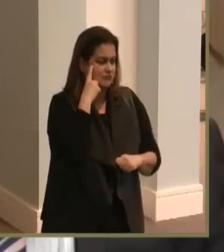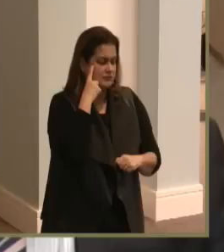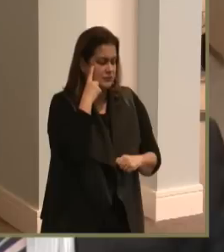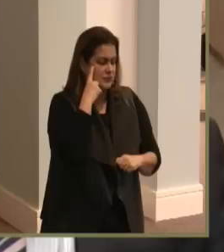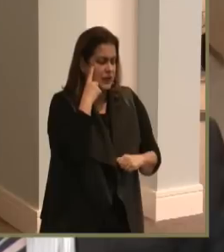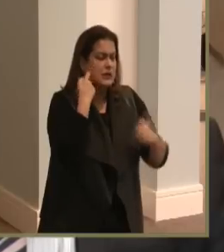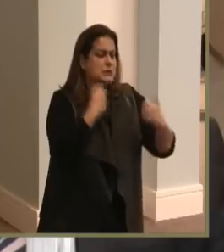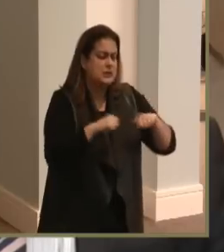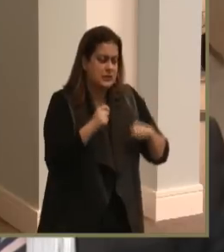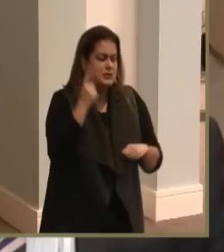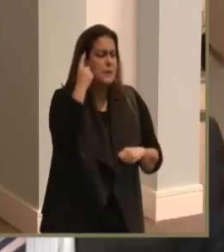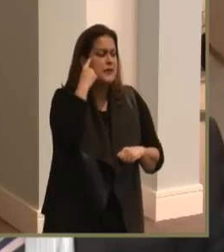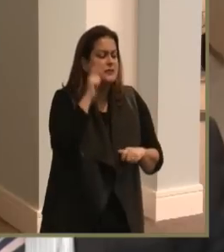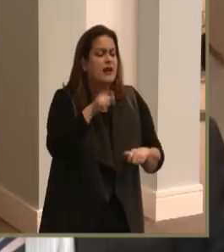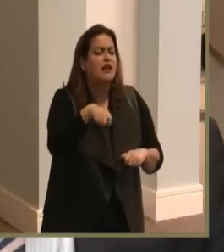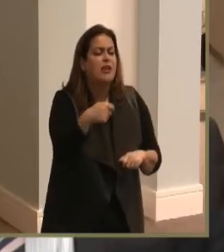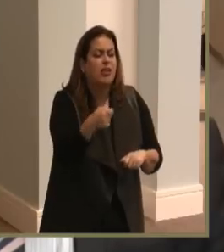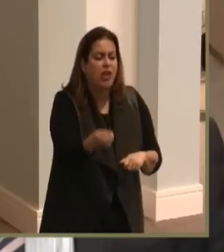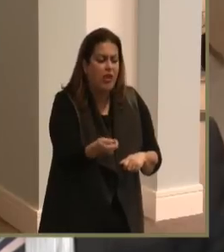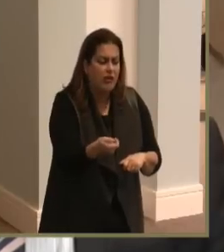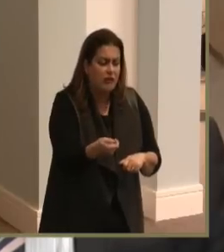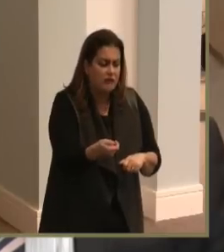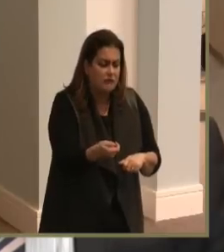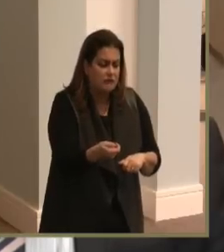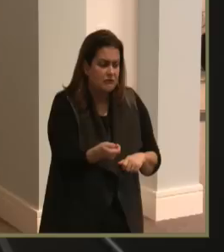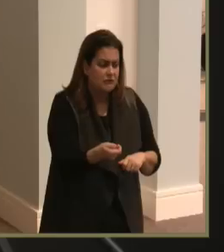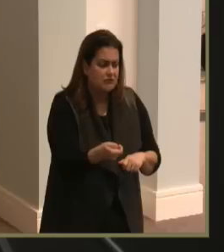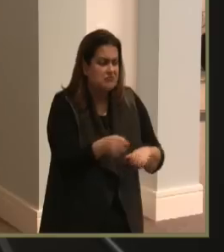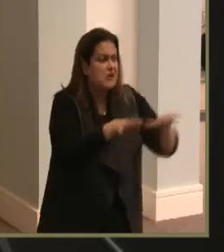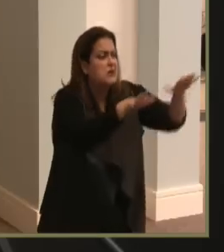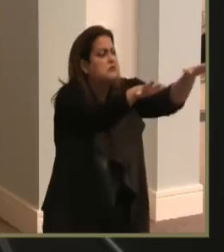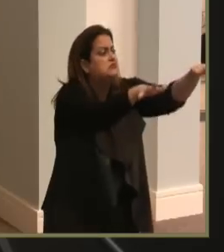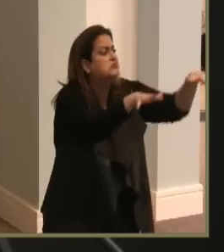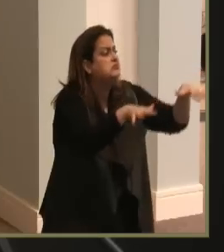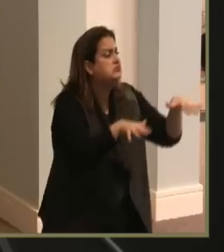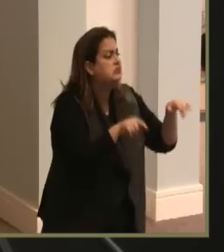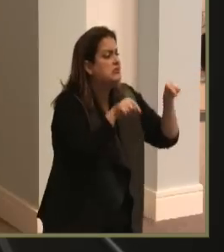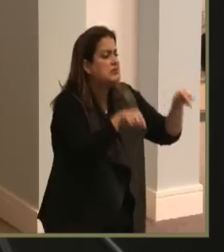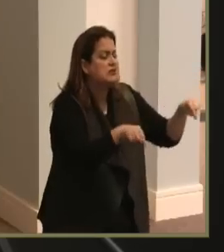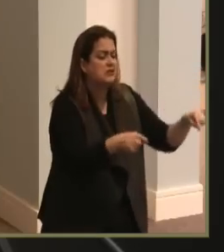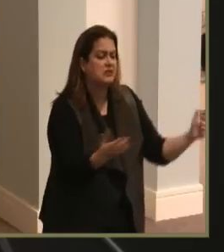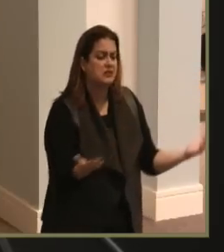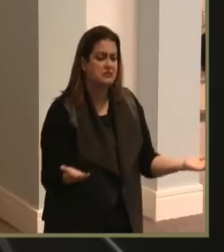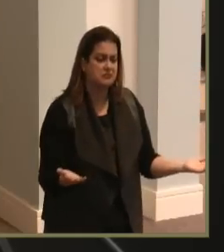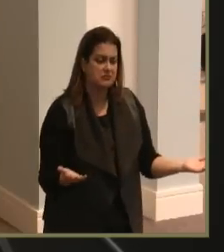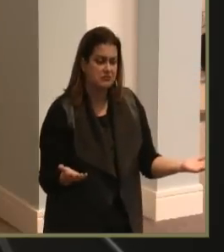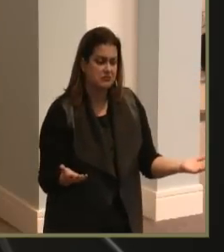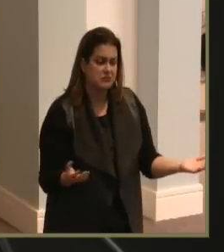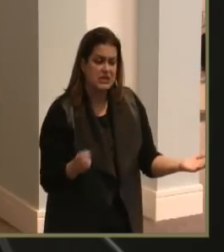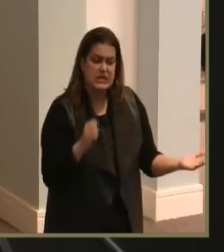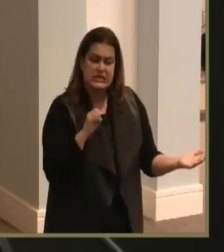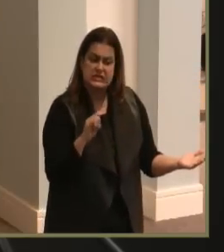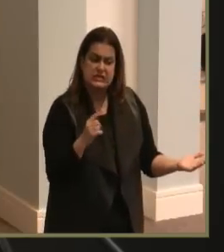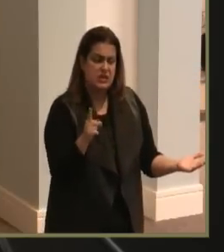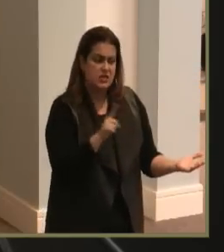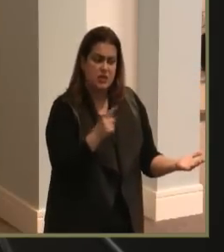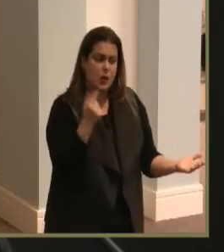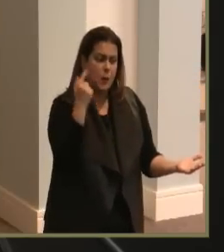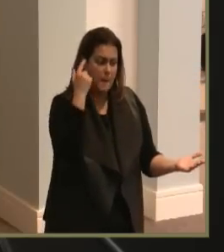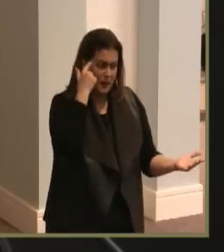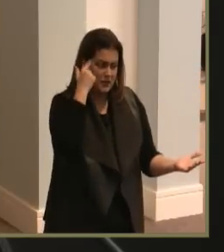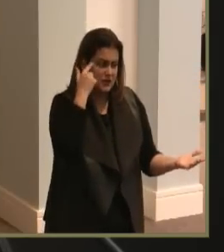Precisamos pensar quem serão as pessoas que estarão frequentando os bancos das igrejas. Se nós não pensarmos hoje